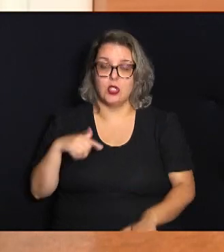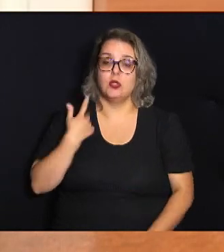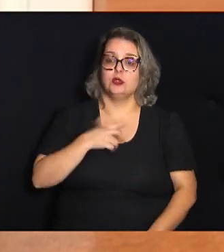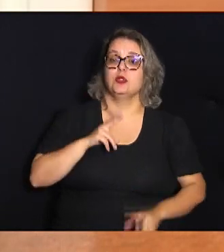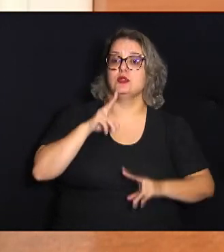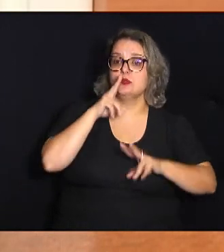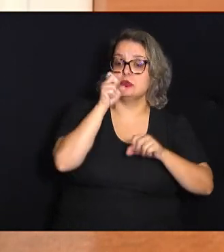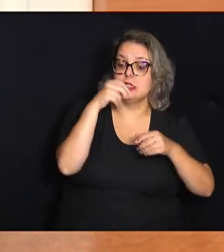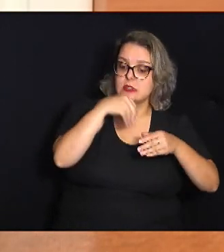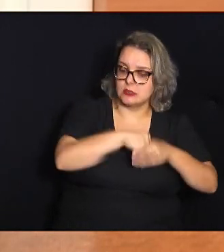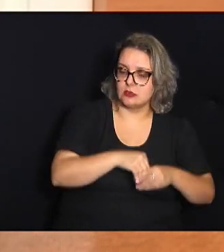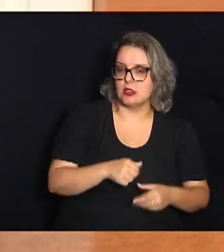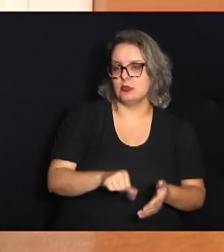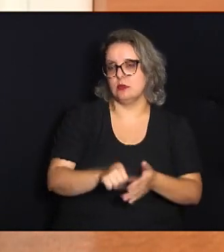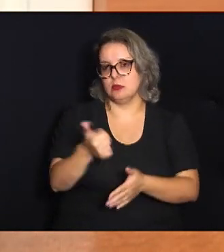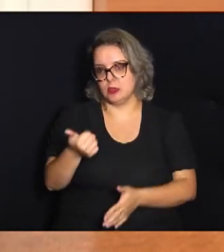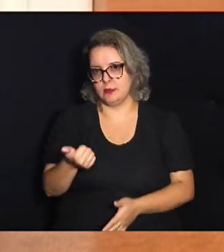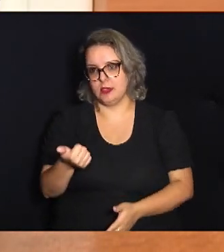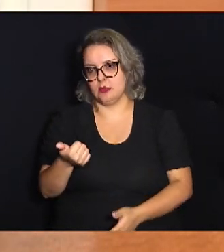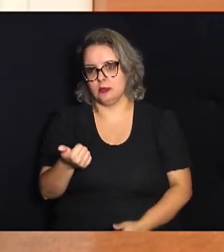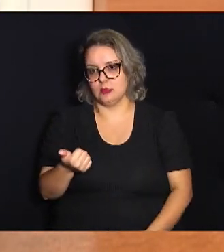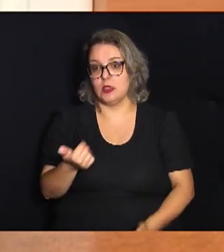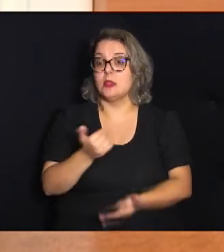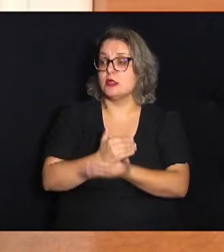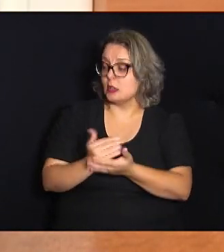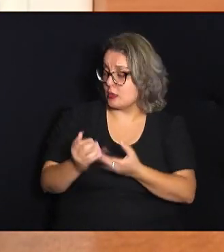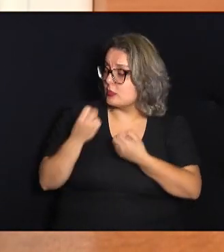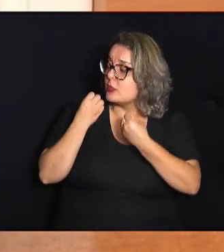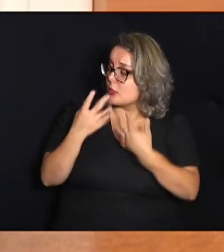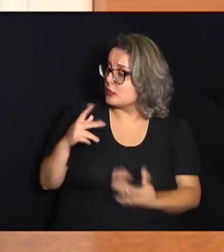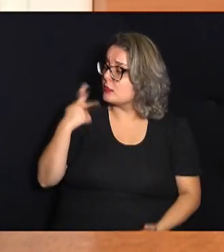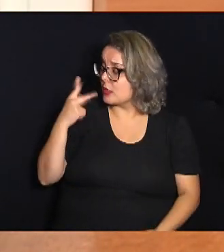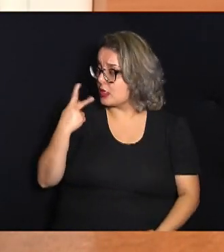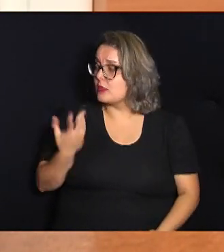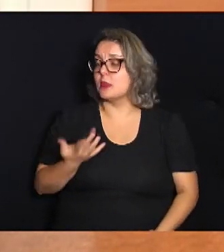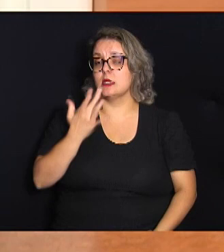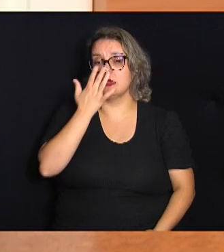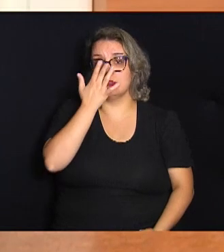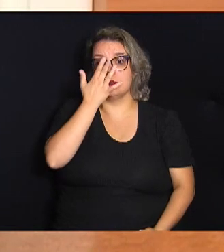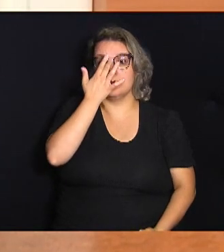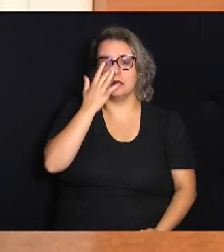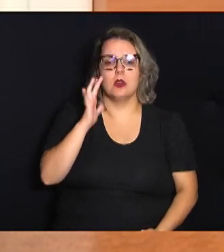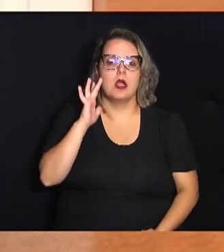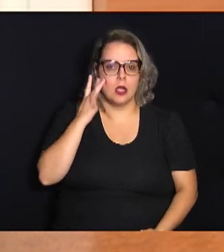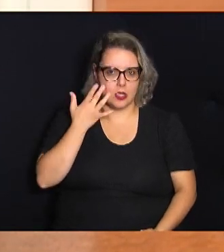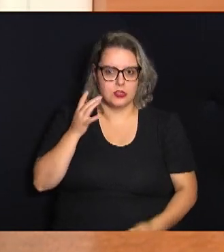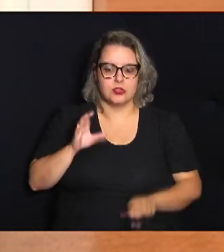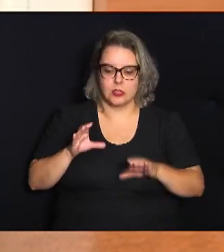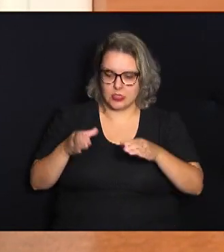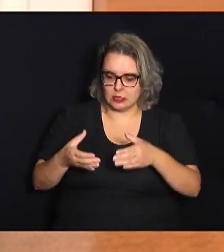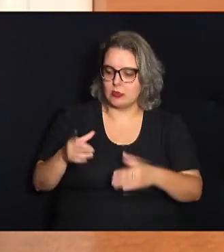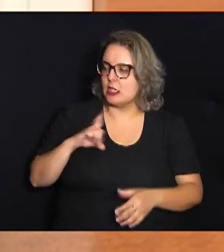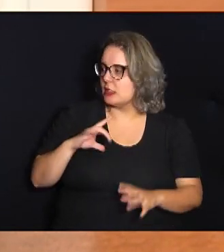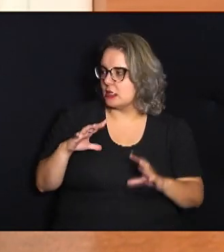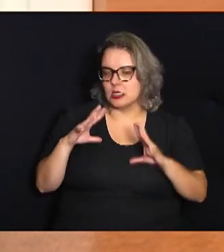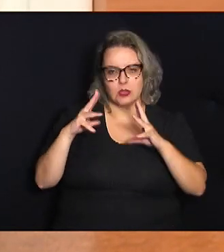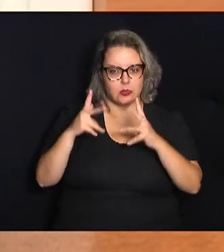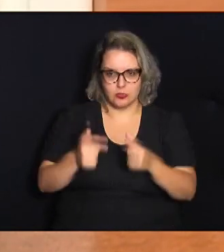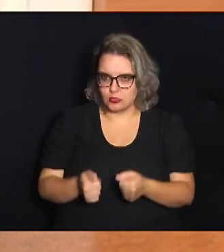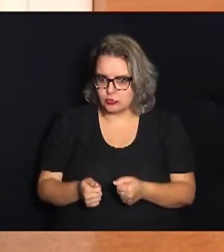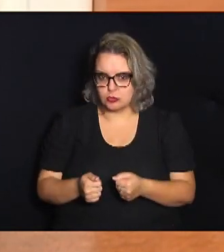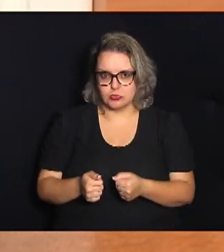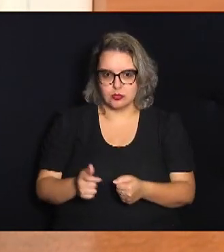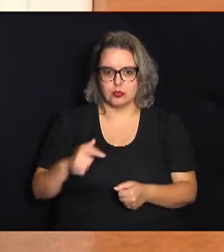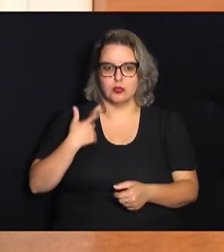aqui. Então, eu acho que nós começamos bem aí, vereador. Eu acho que essa comissão ela tem tudo para a